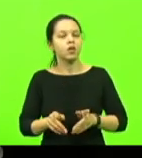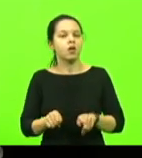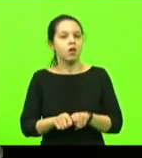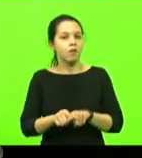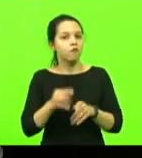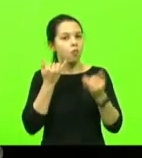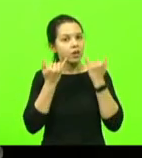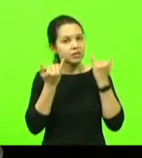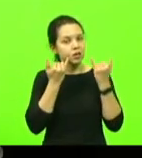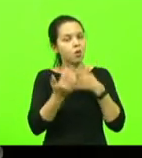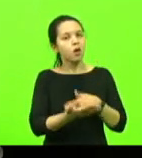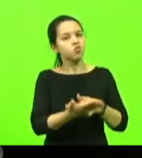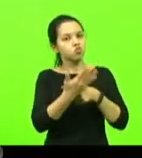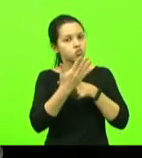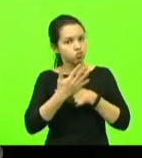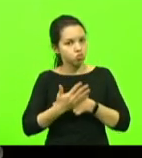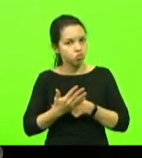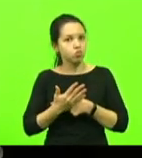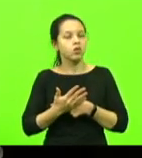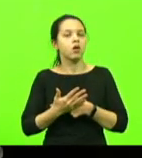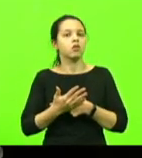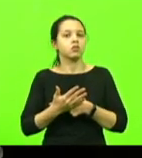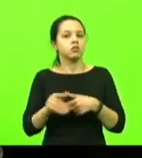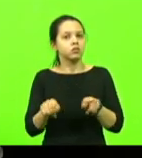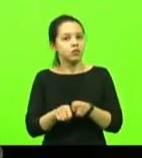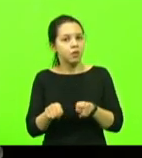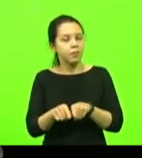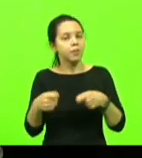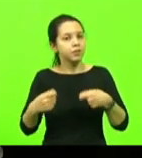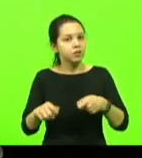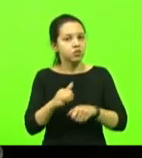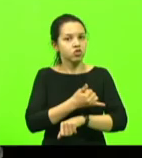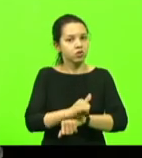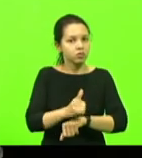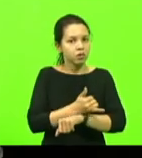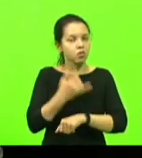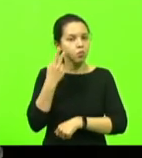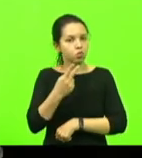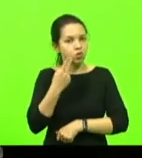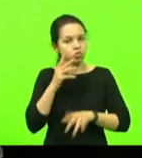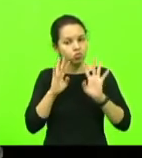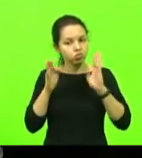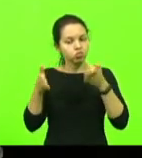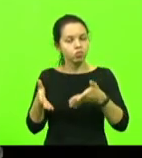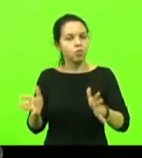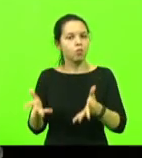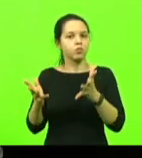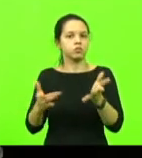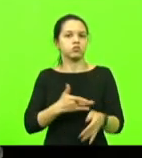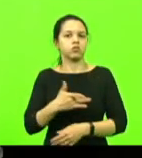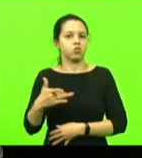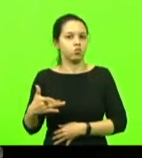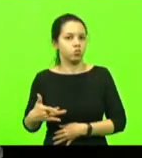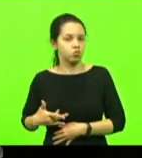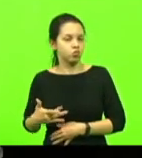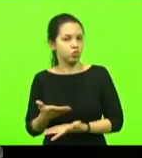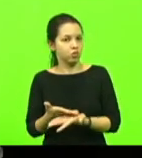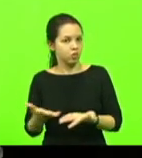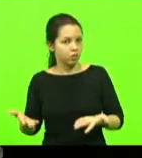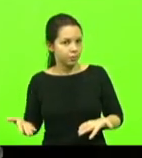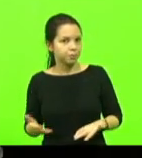Essa informação ajuda na orientação de ações e políticas voltadas à promoção da saúde, tanto por parte